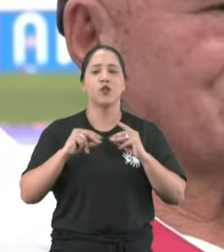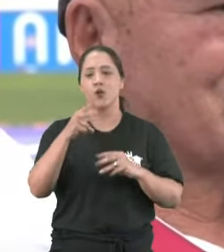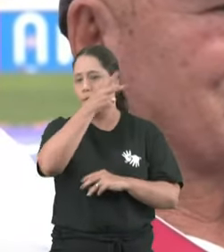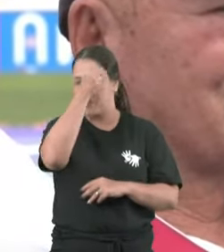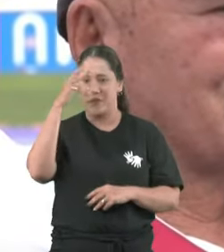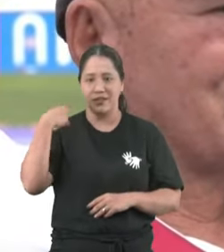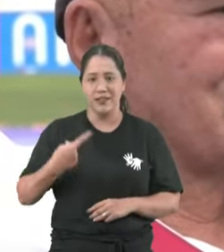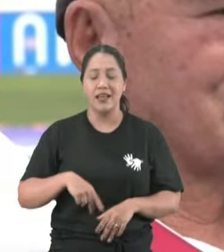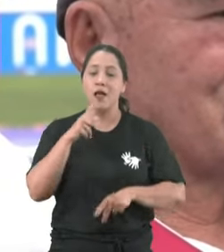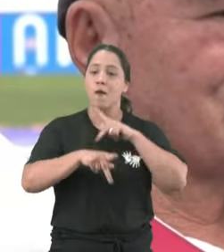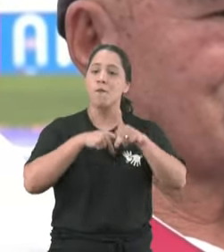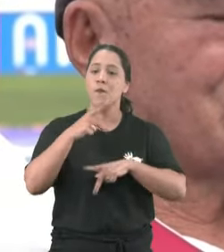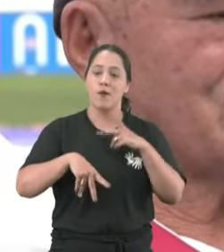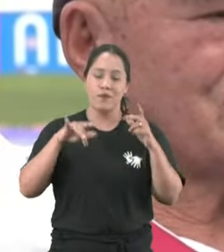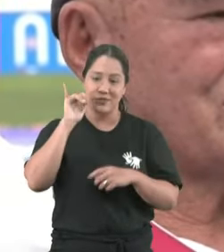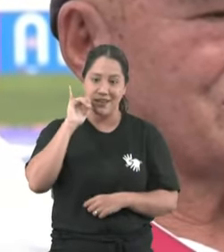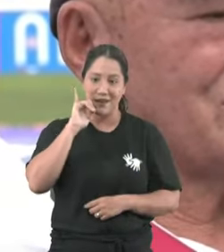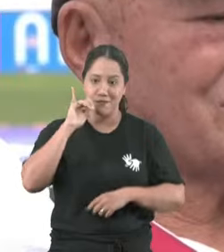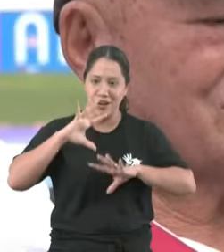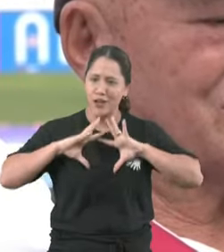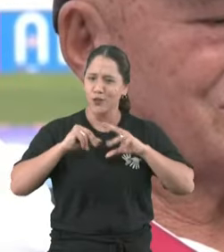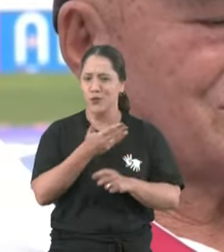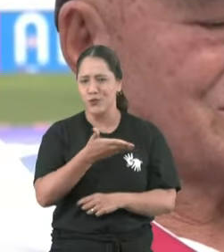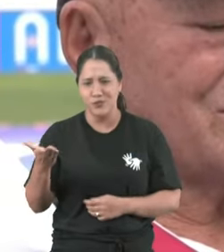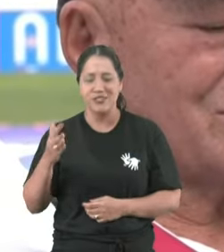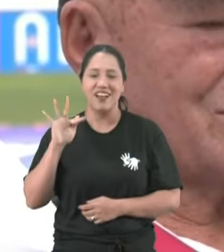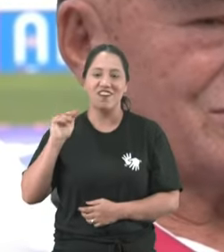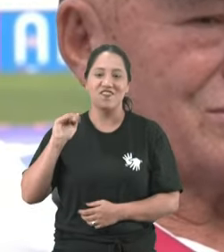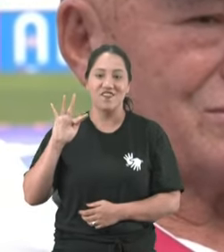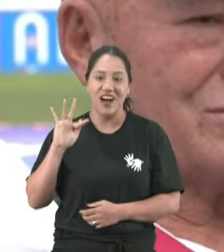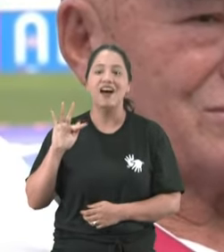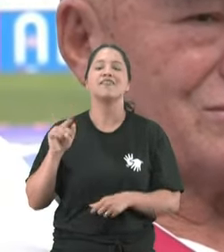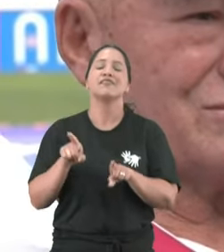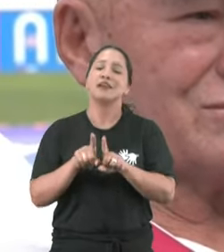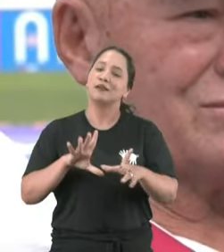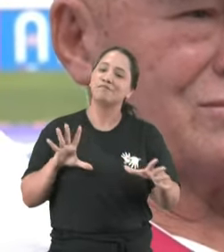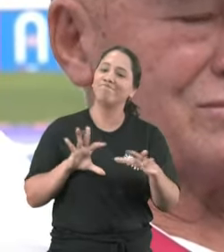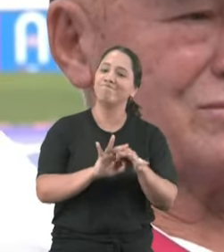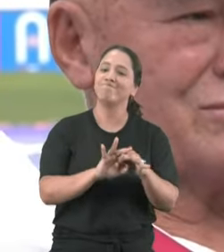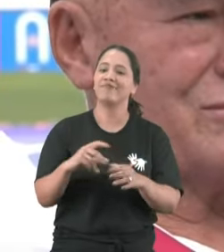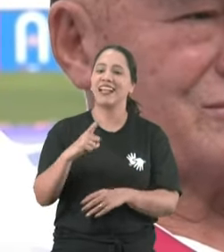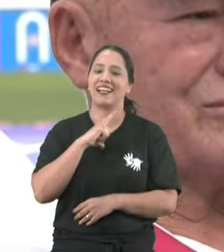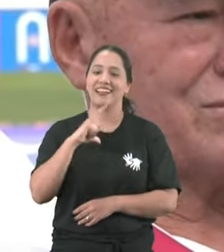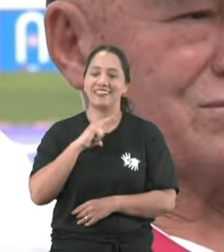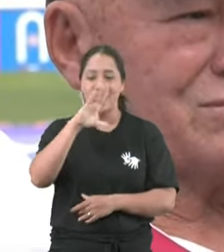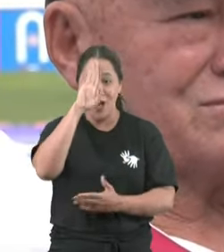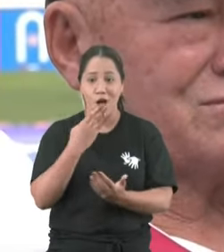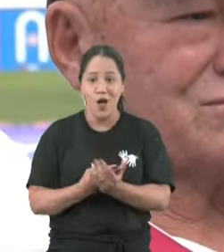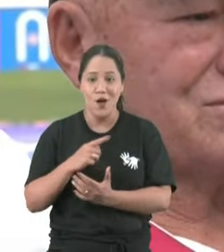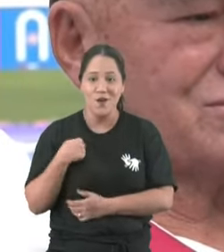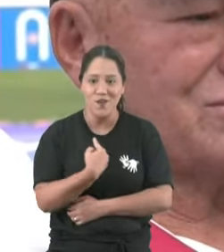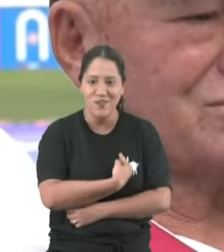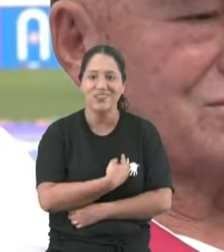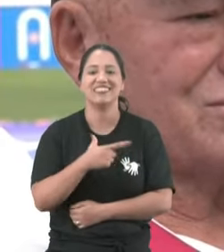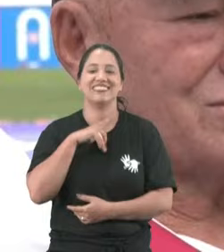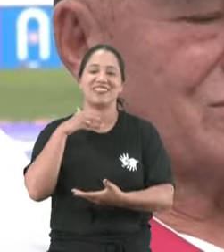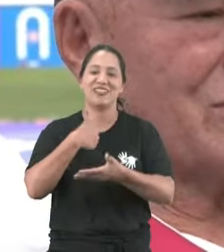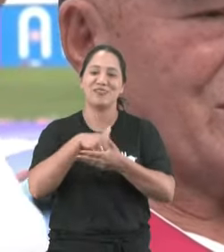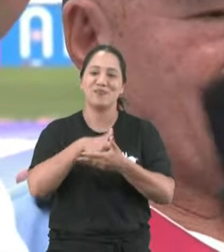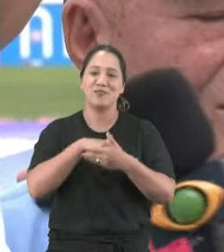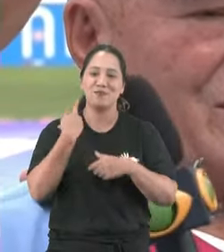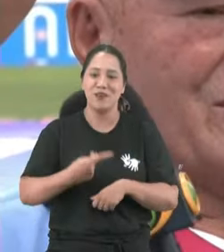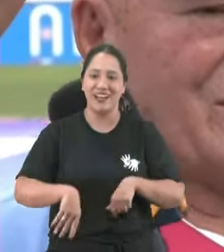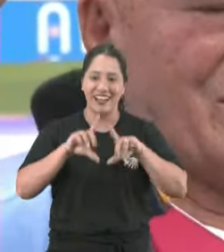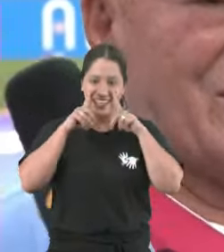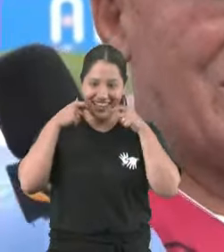população arapiraquense, a vocês da FAF pela ligação que existe, pela confiança que rende ao futebol de Alagoas.